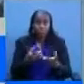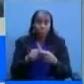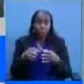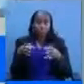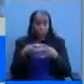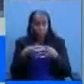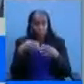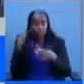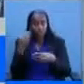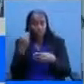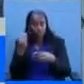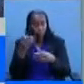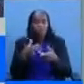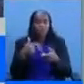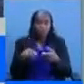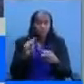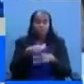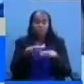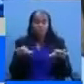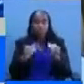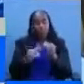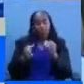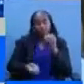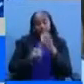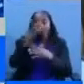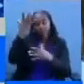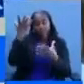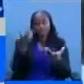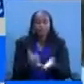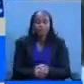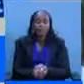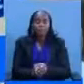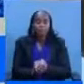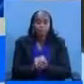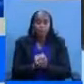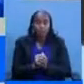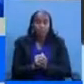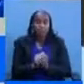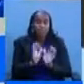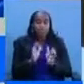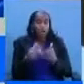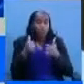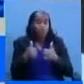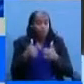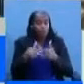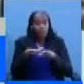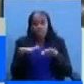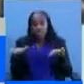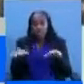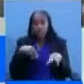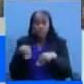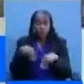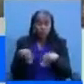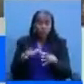ainda uma seleção jovem, quer dizer, ainda que tem espaço ainda para criar, uma seleção já com bom nível de compete.